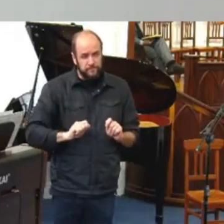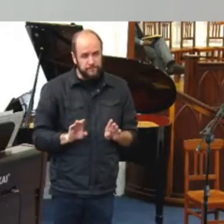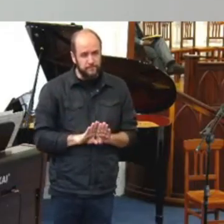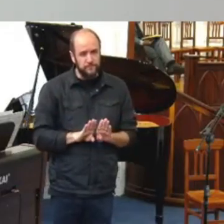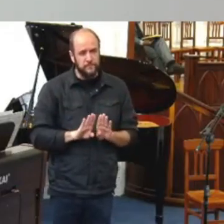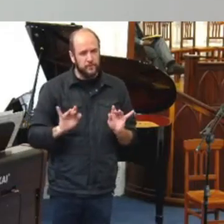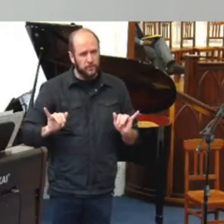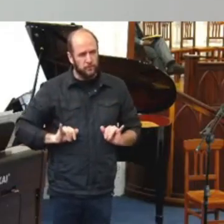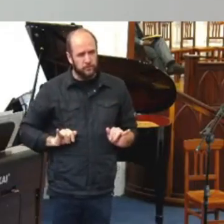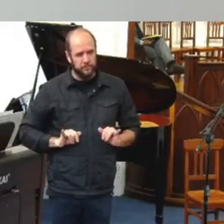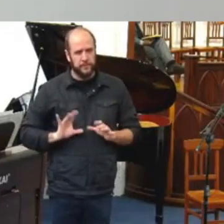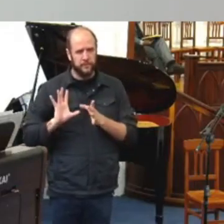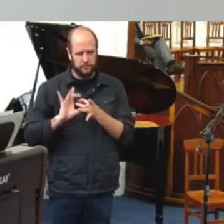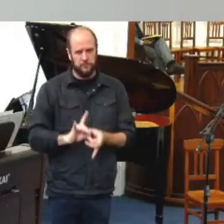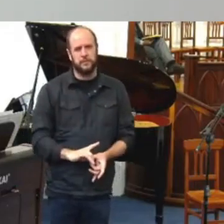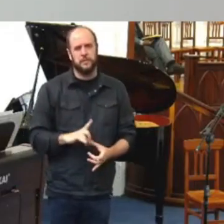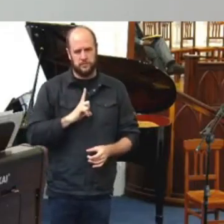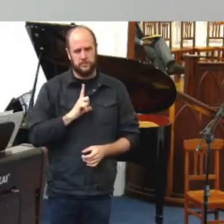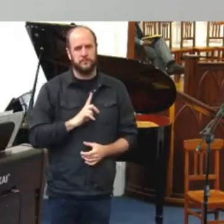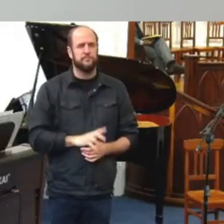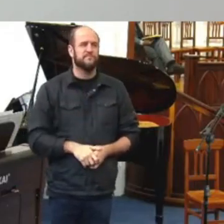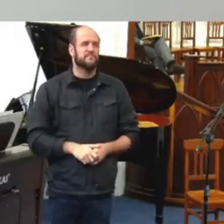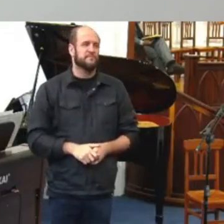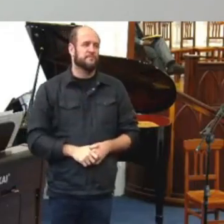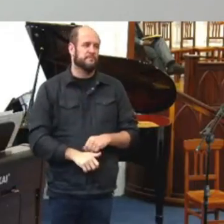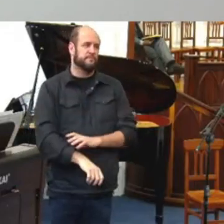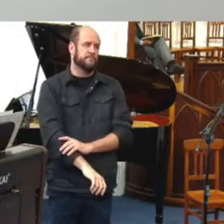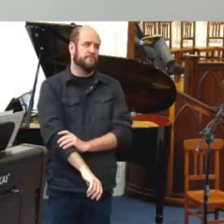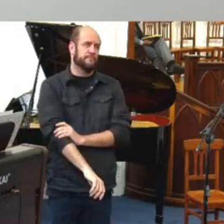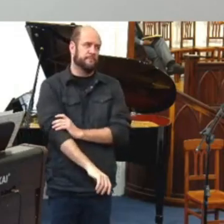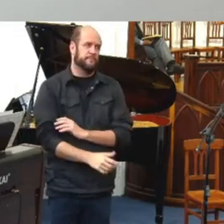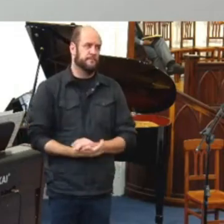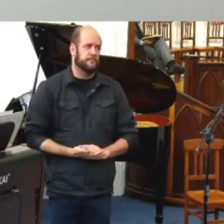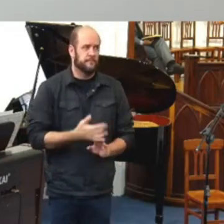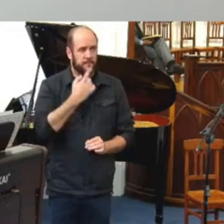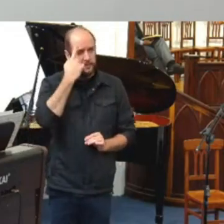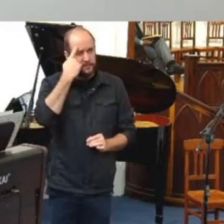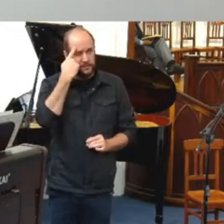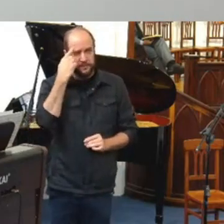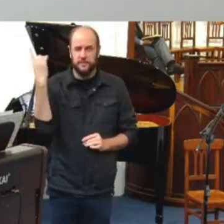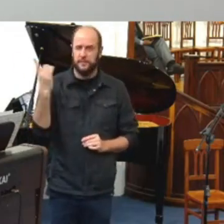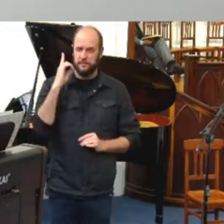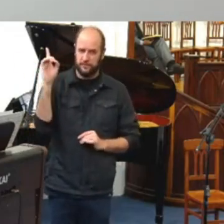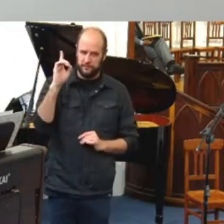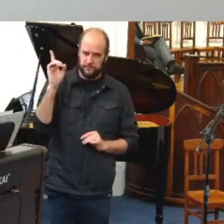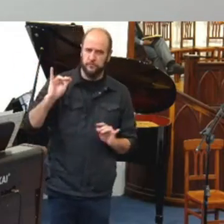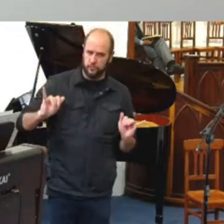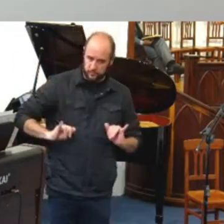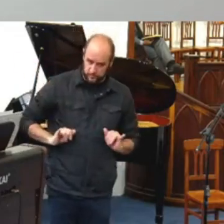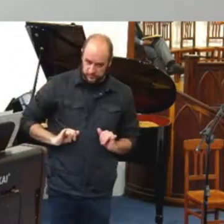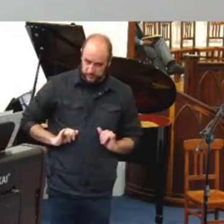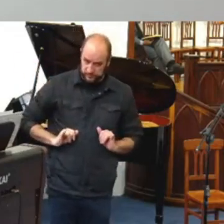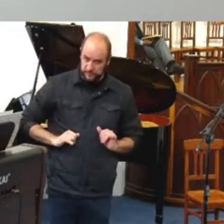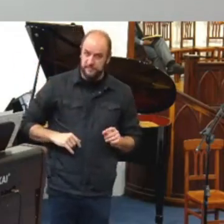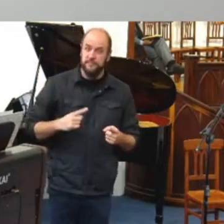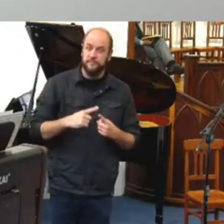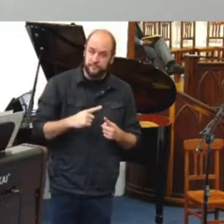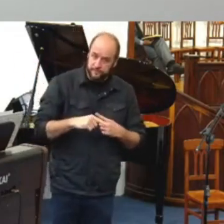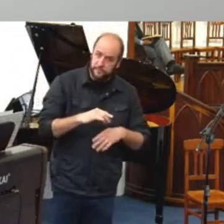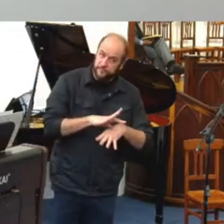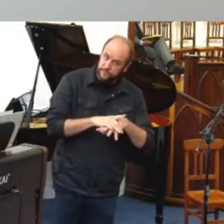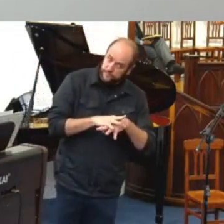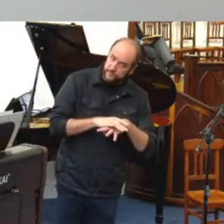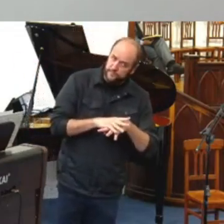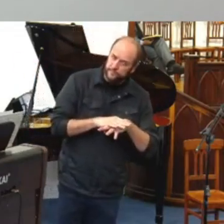também dentro desse contexto. Adotaremos isso. Davi, ele está sofrendo porque existia uma